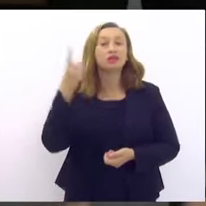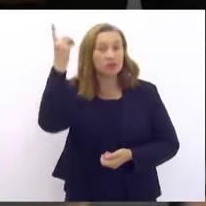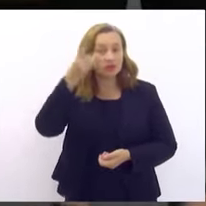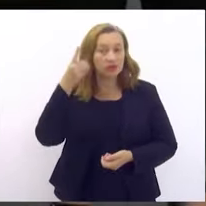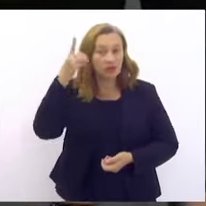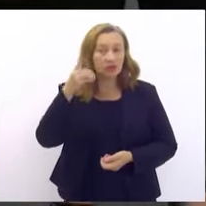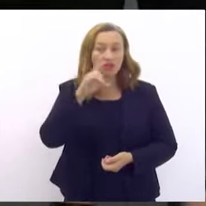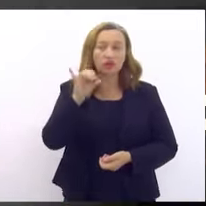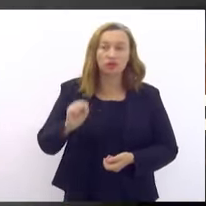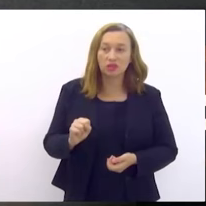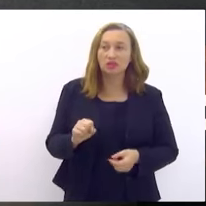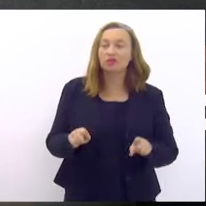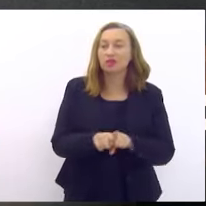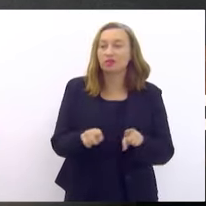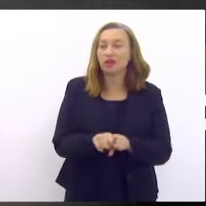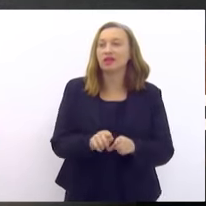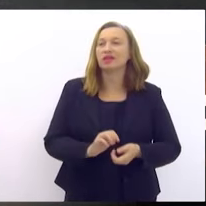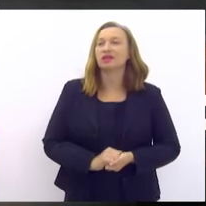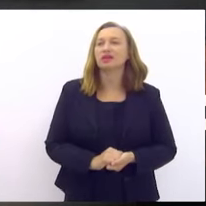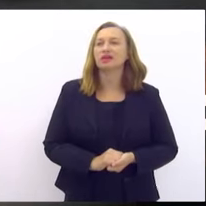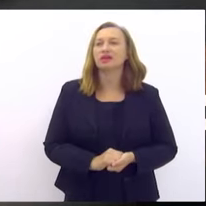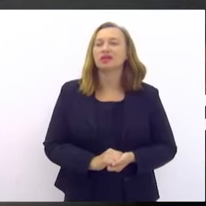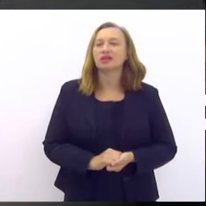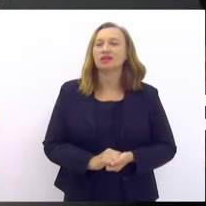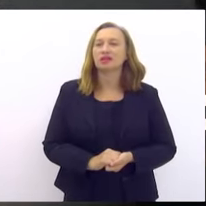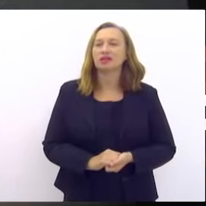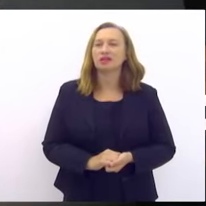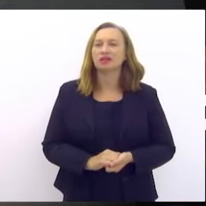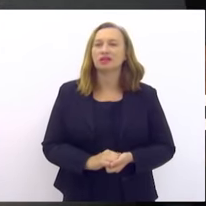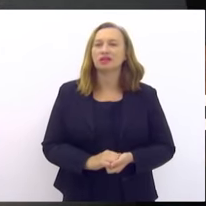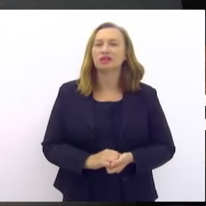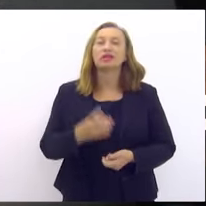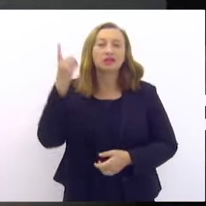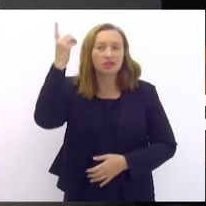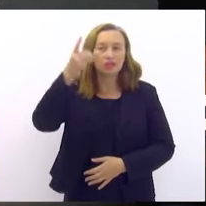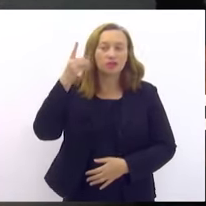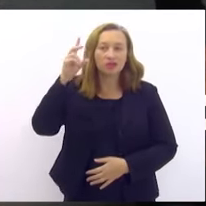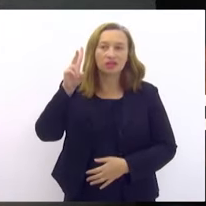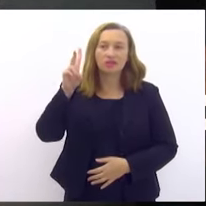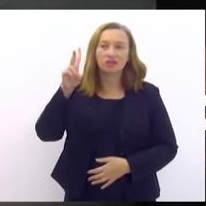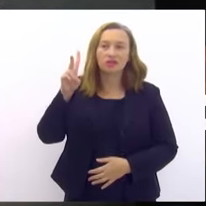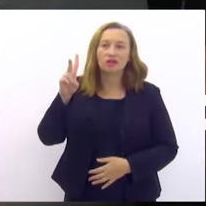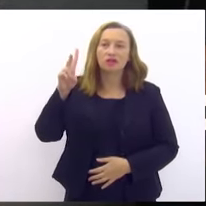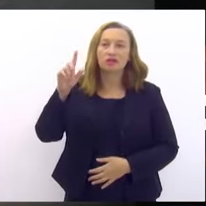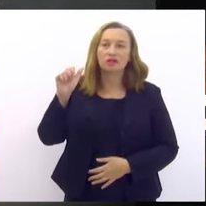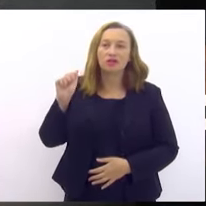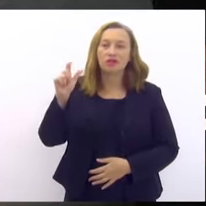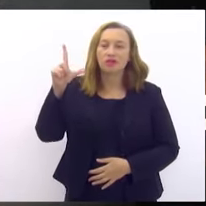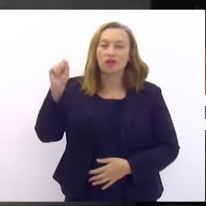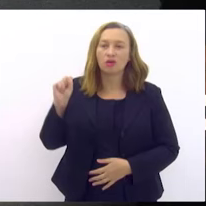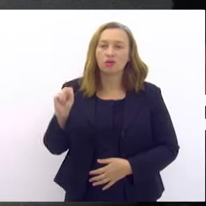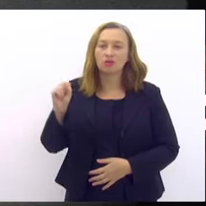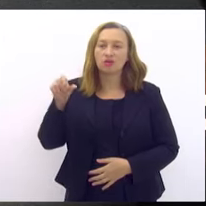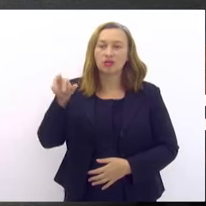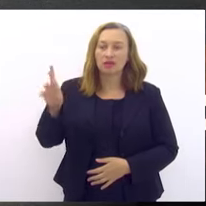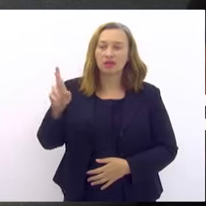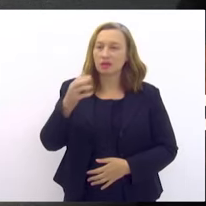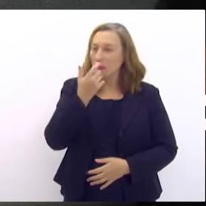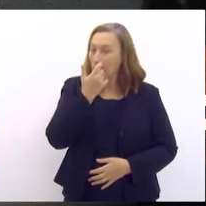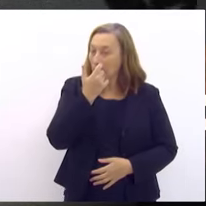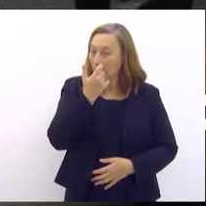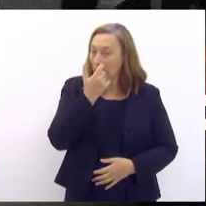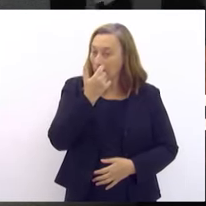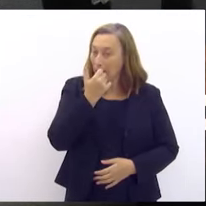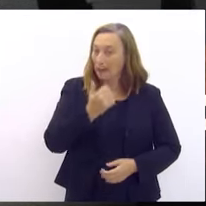lin também Presidente Deputado vald Ceasa por favor